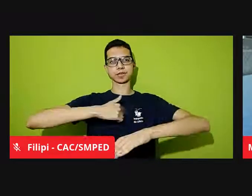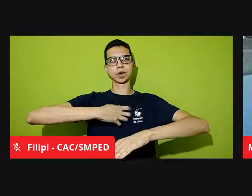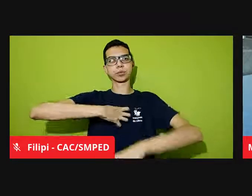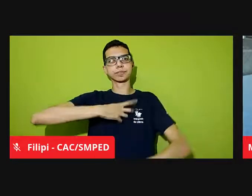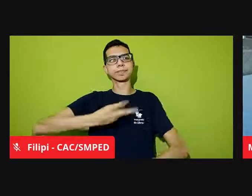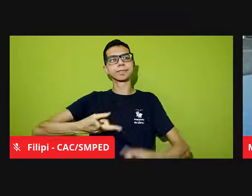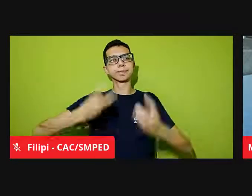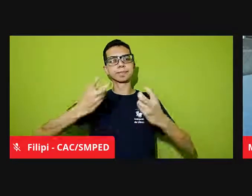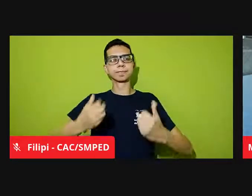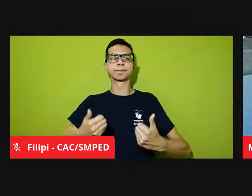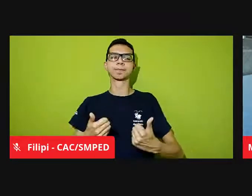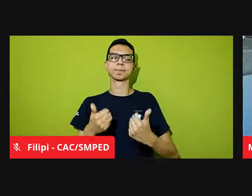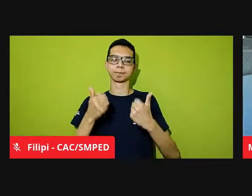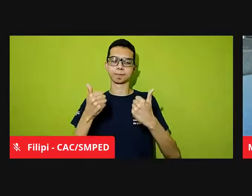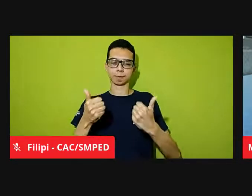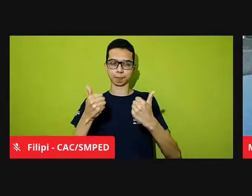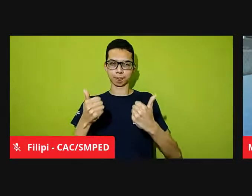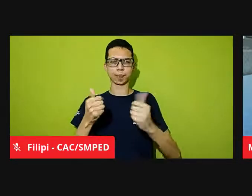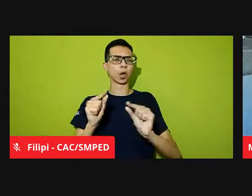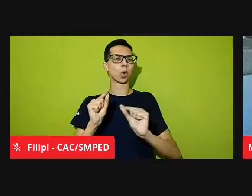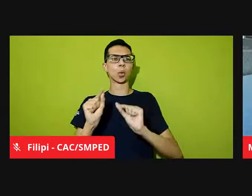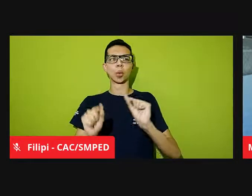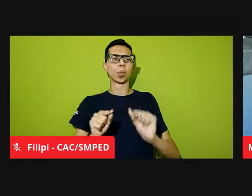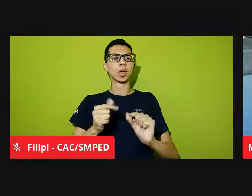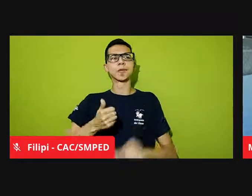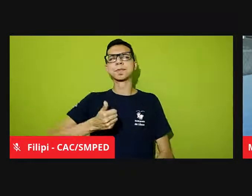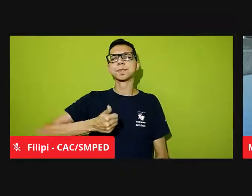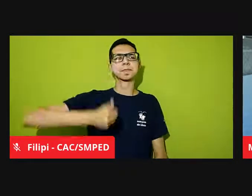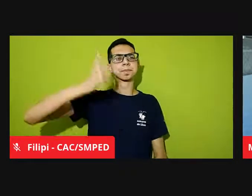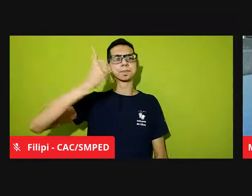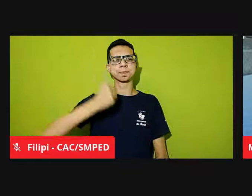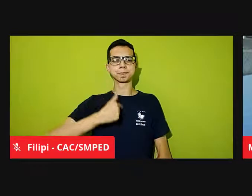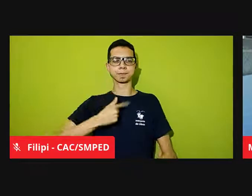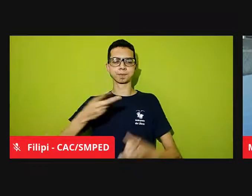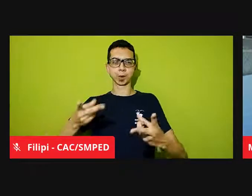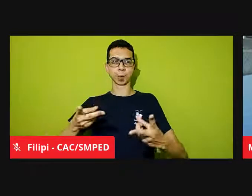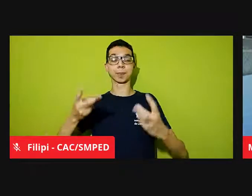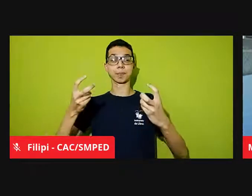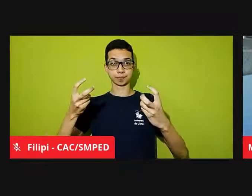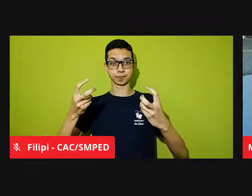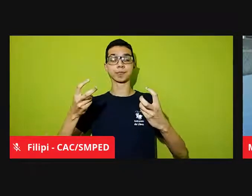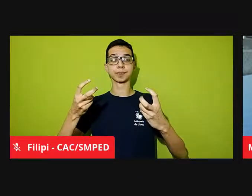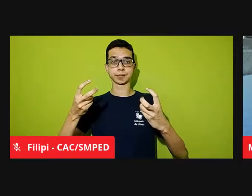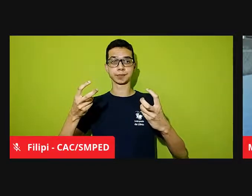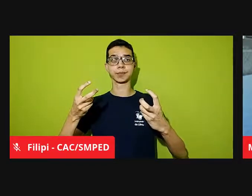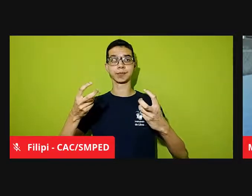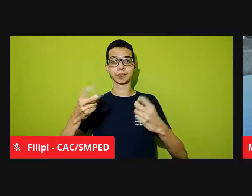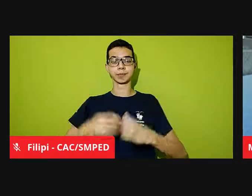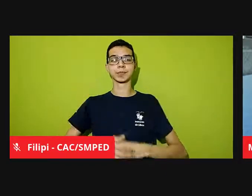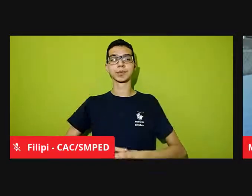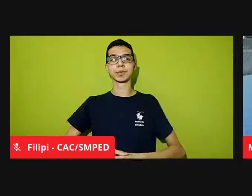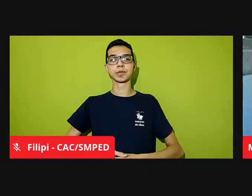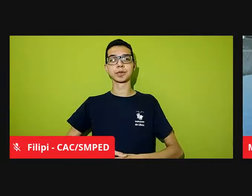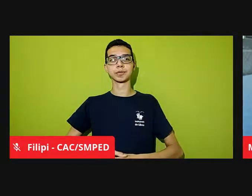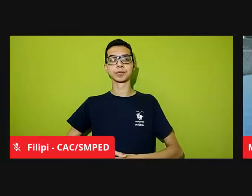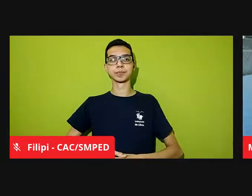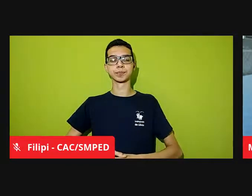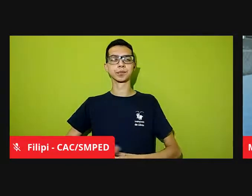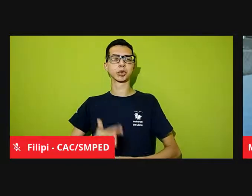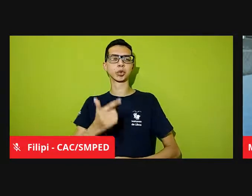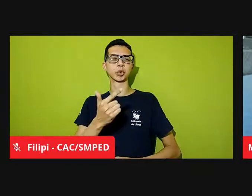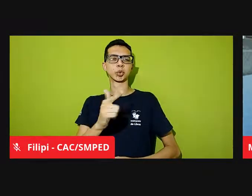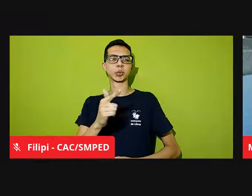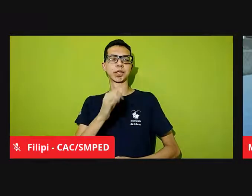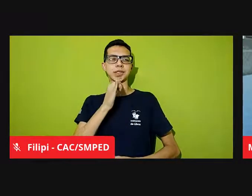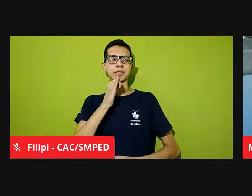positiva. E uma das coisas mais positivas que eu vejo nessa linha, né, de não criar exclusividade,